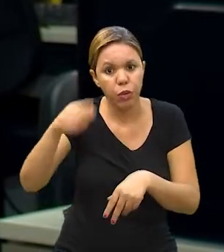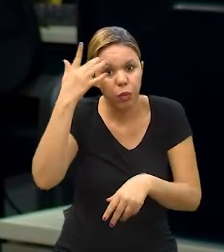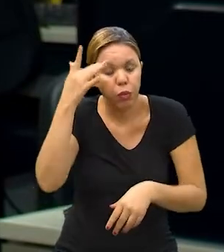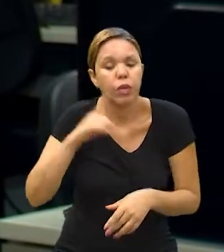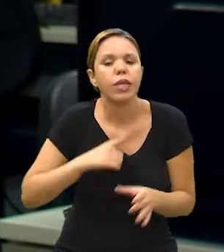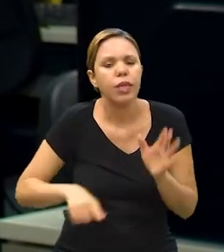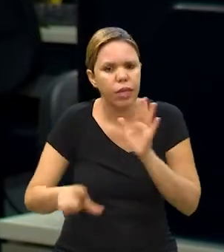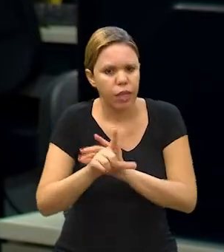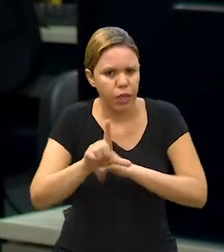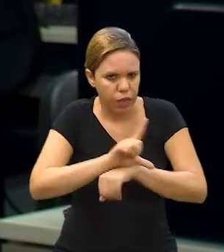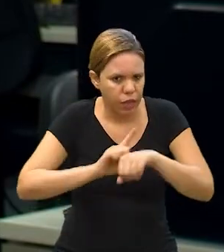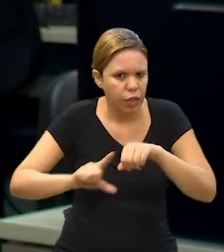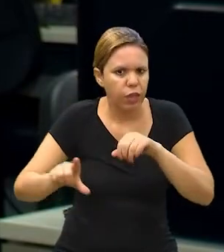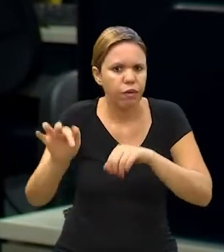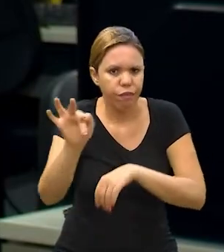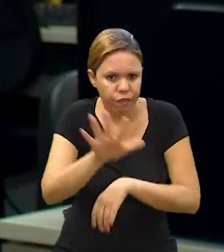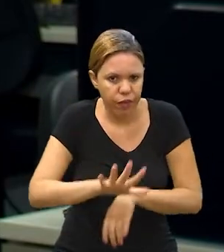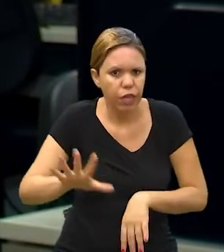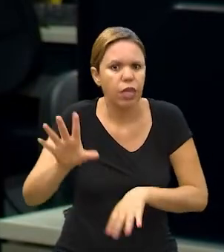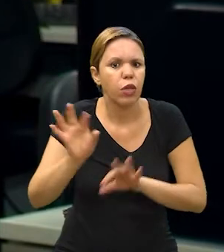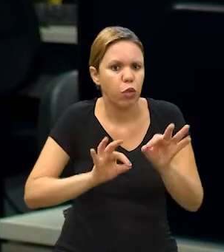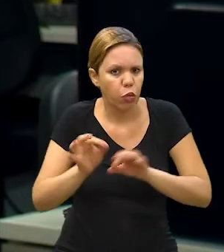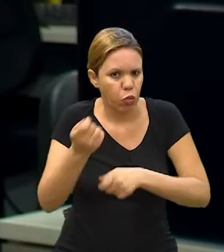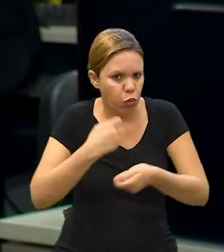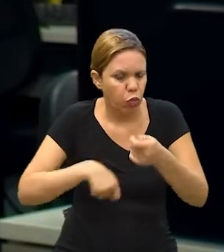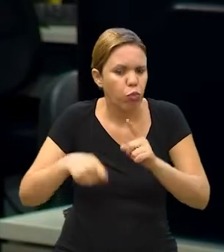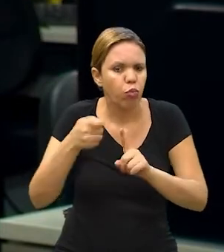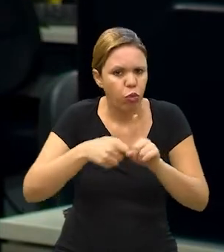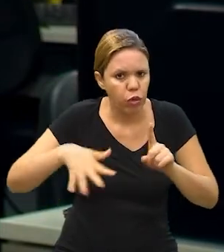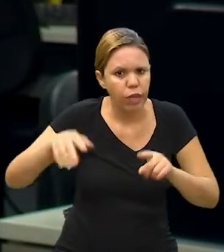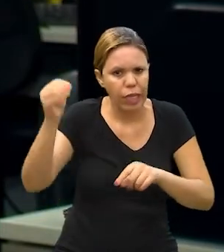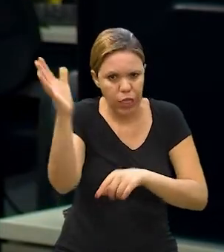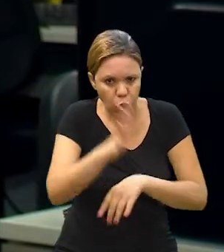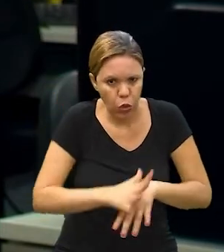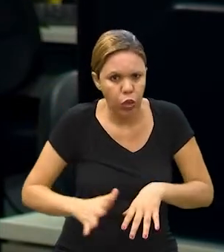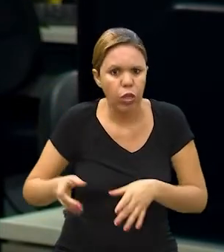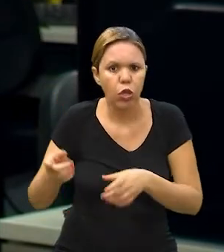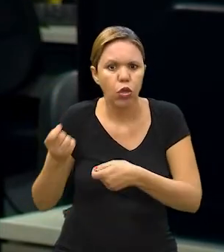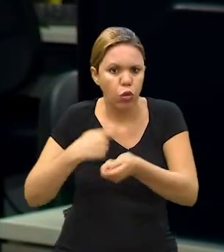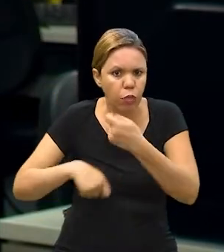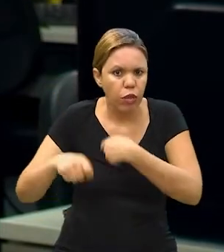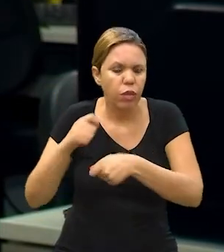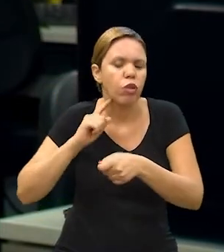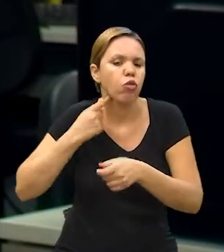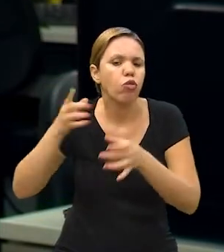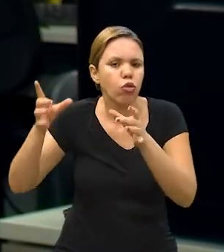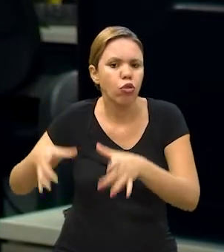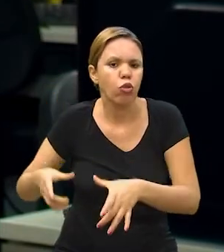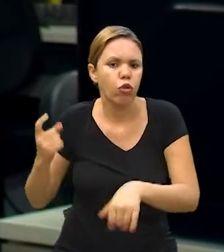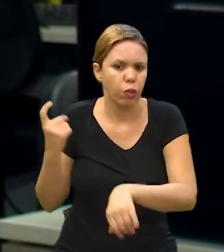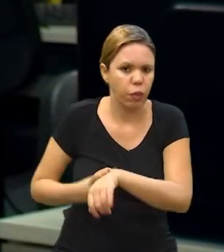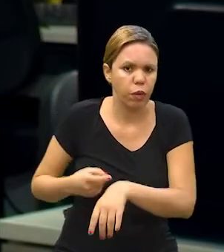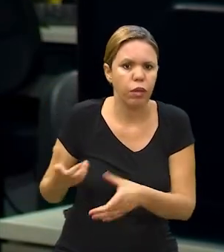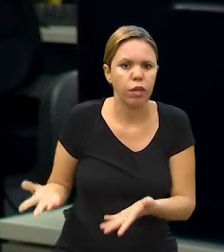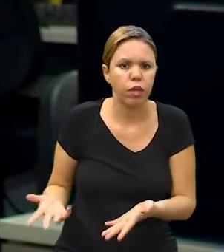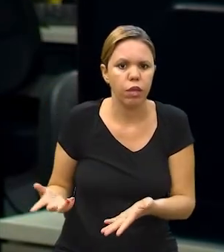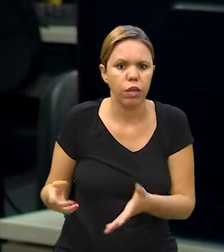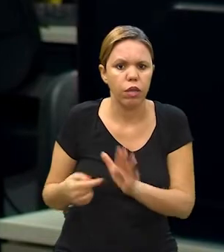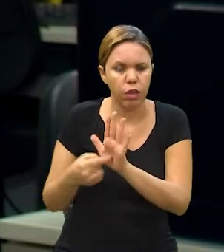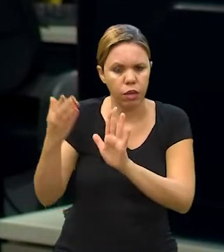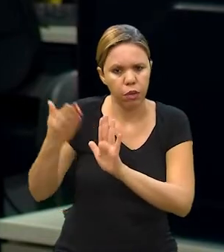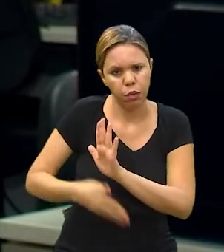uma legislação federal que organiza uma política nacional de gestão de resíduos sólidos. E ela estabelece,